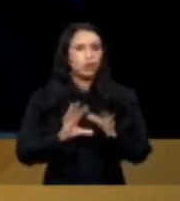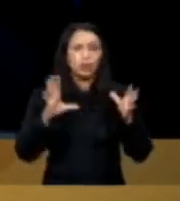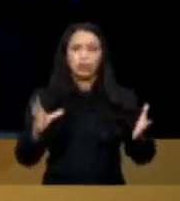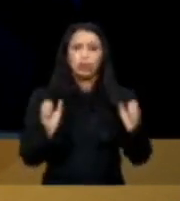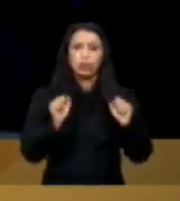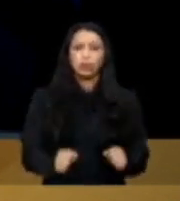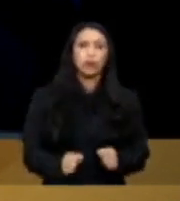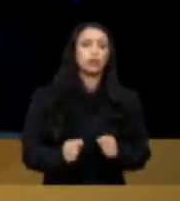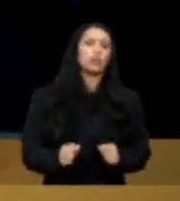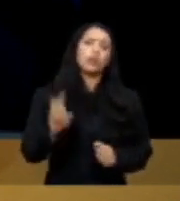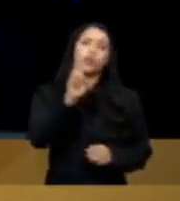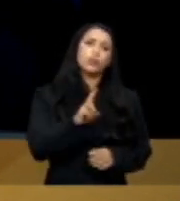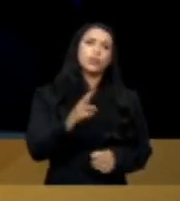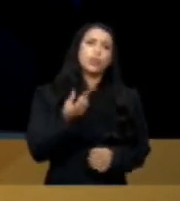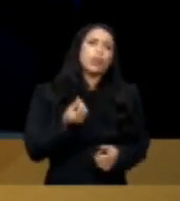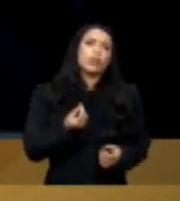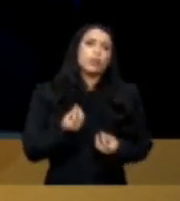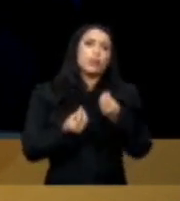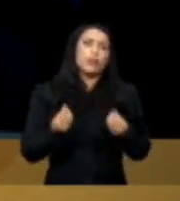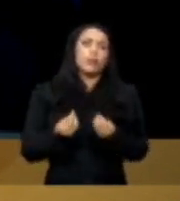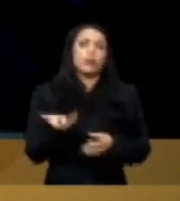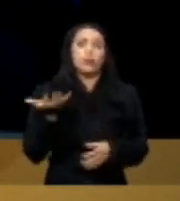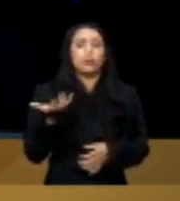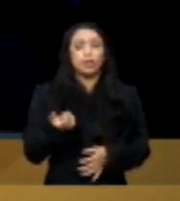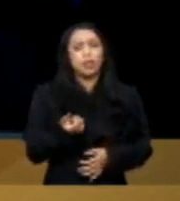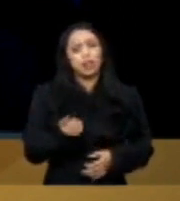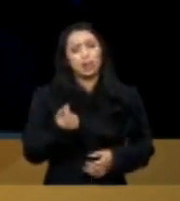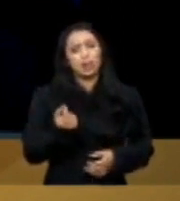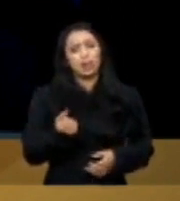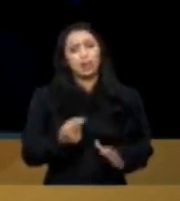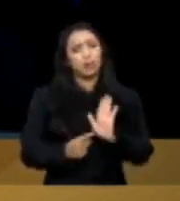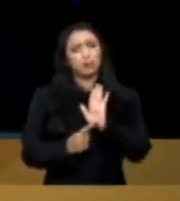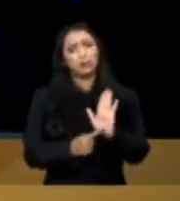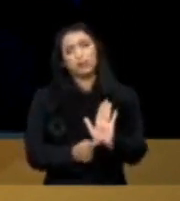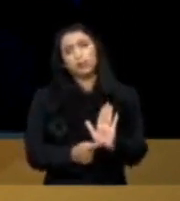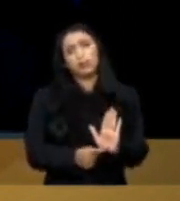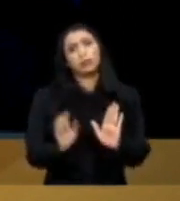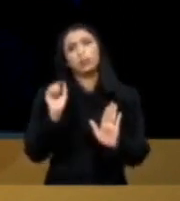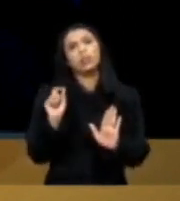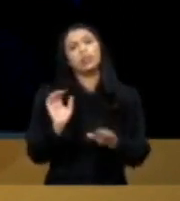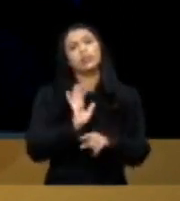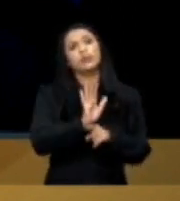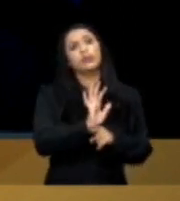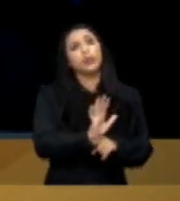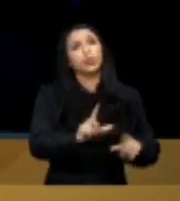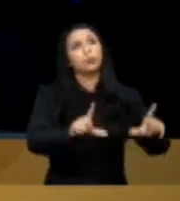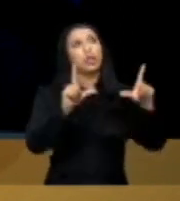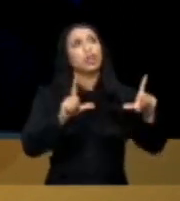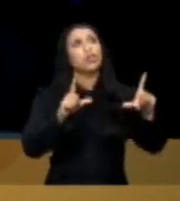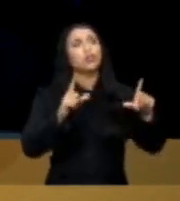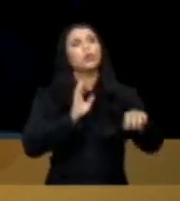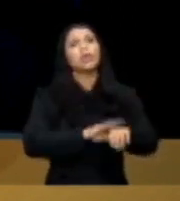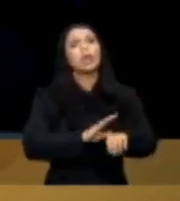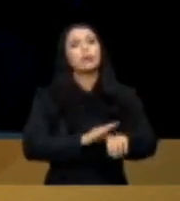explorar economicamente a produção cinematográfica nacional, definindo quais filmes serão exibidos e por quanto tempo permanecerão em